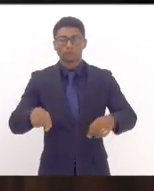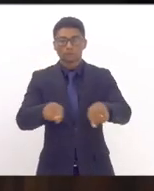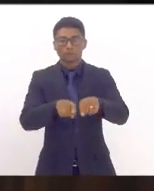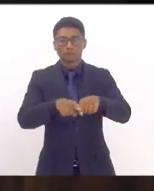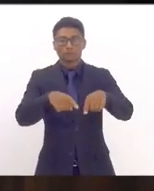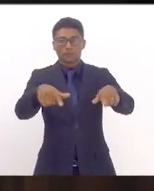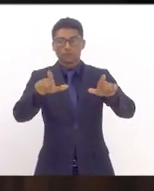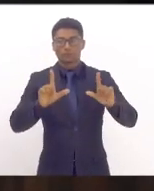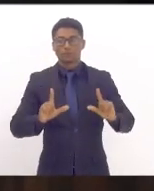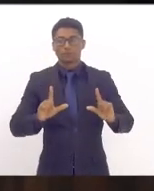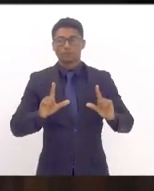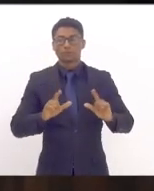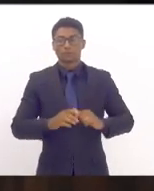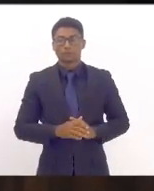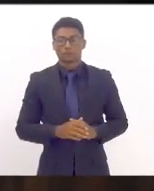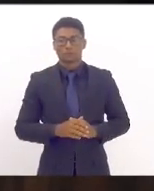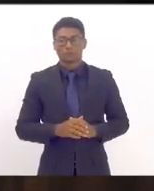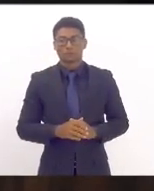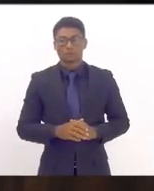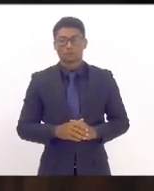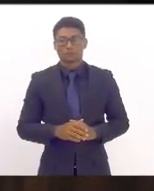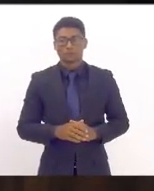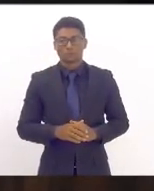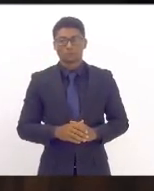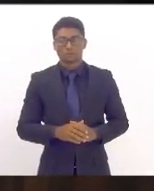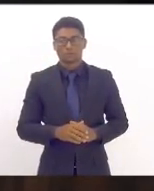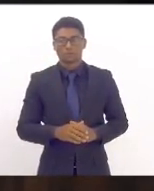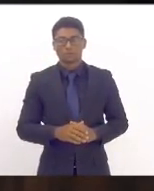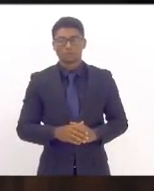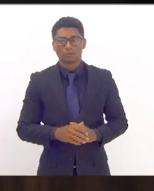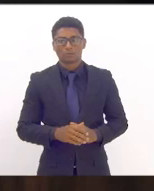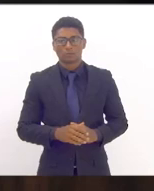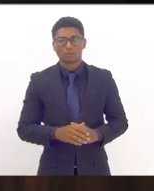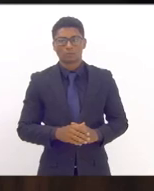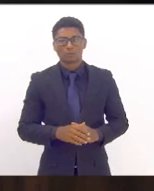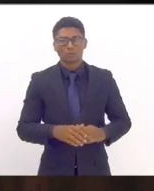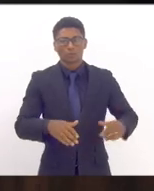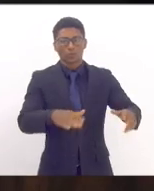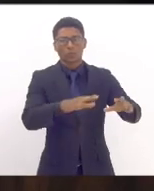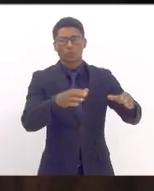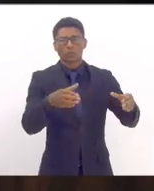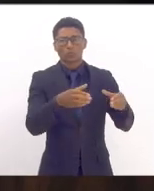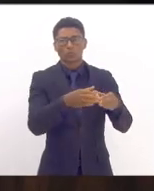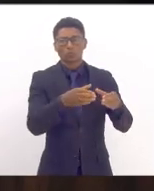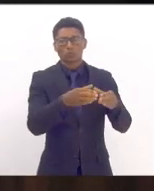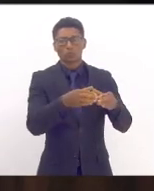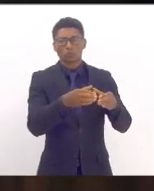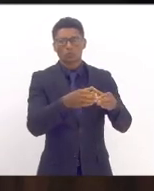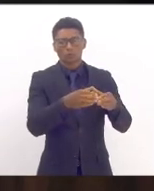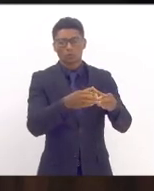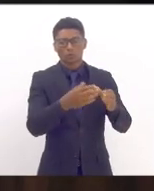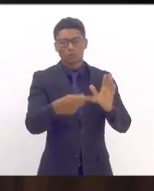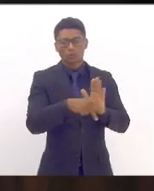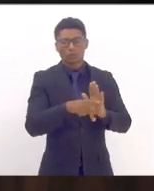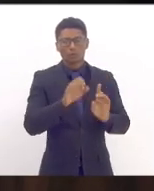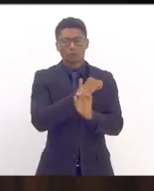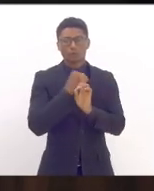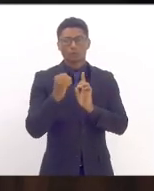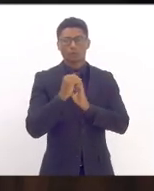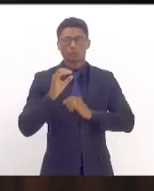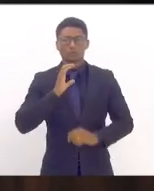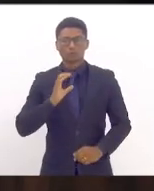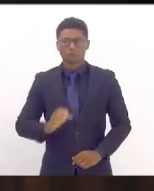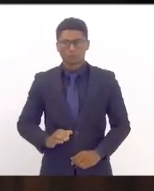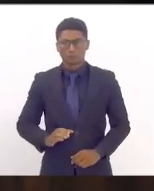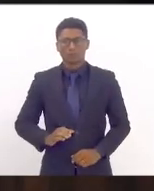diploma a orquestrando a vida organização da sociedade civil parecida comissão de novas internas